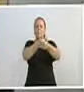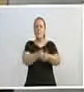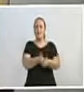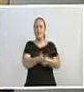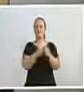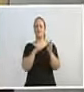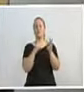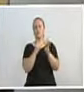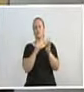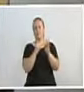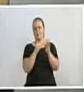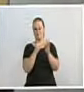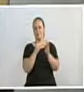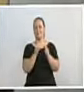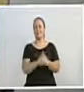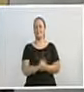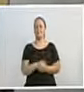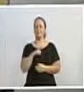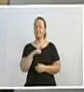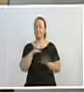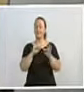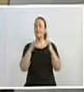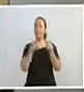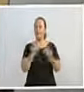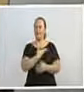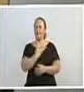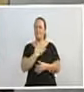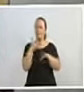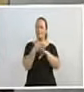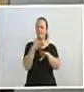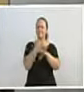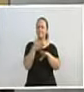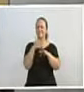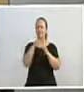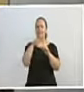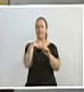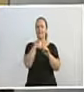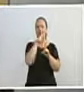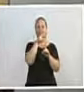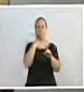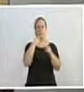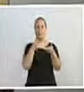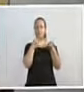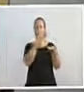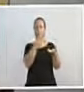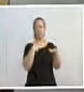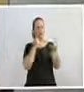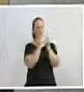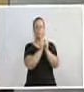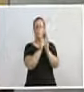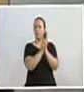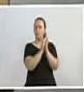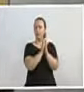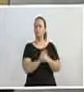uma família de amigos meus que iam na igreja ali, me convidaram para ir lá, para orar, e mesmo